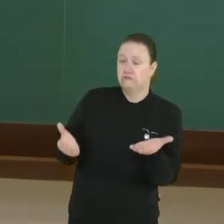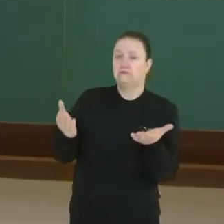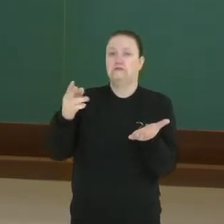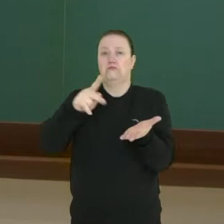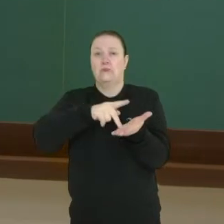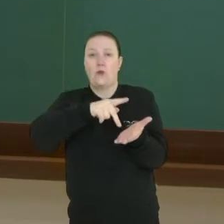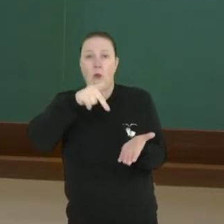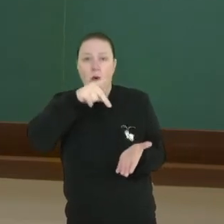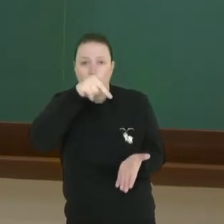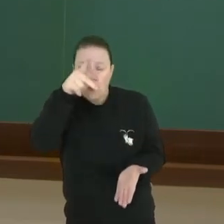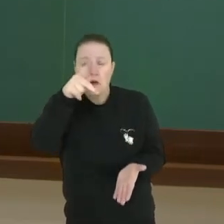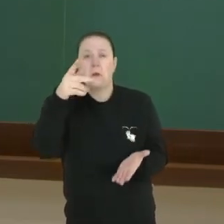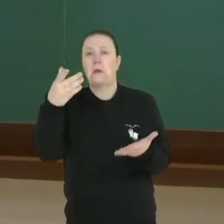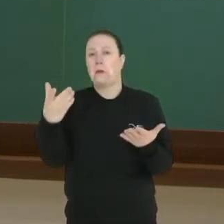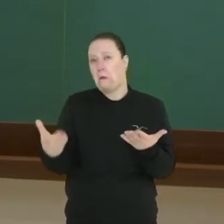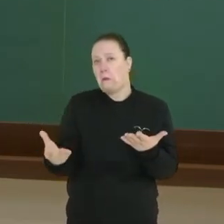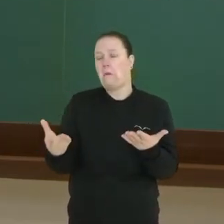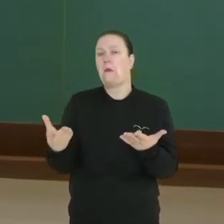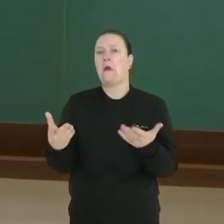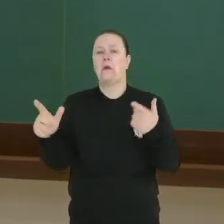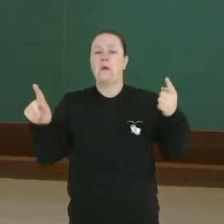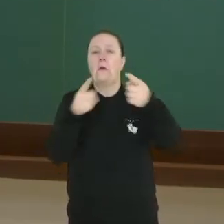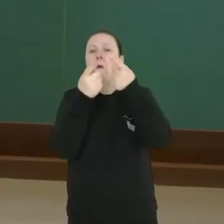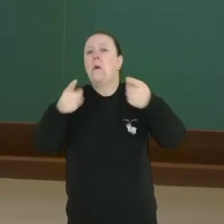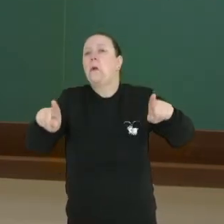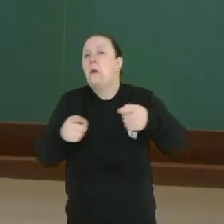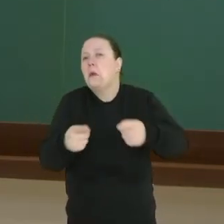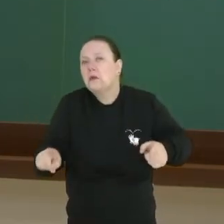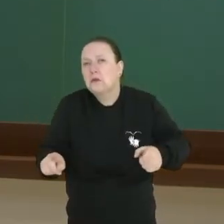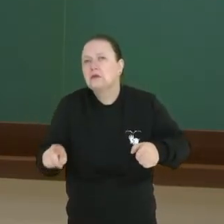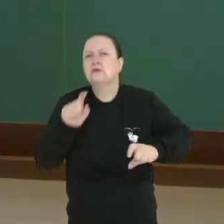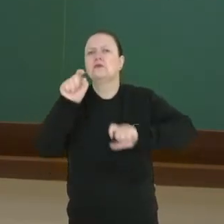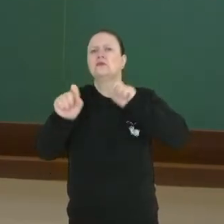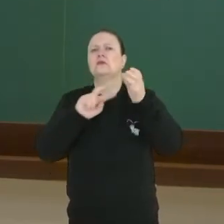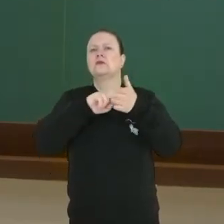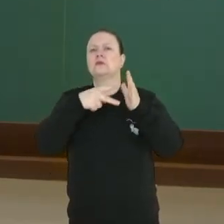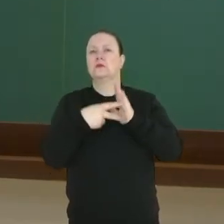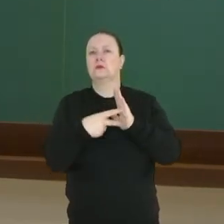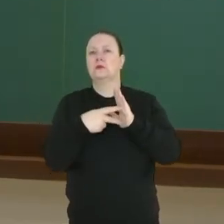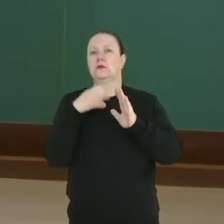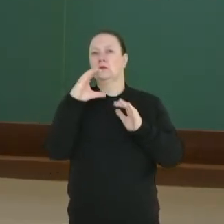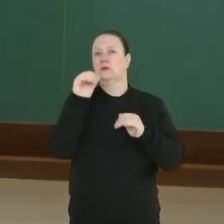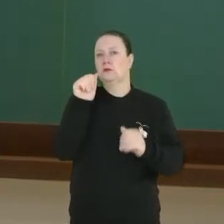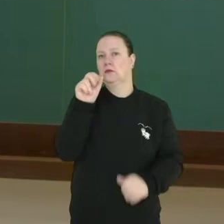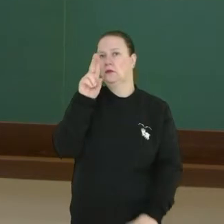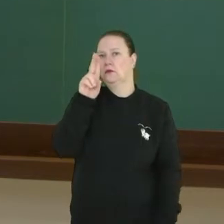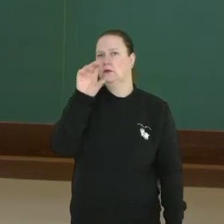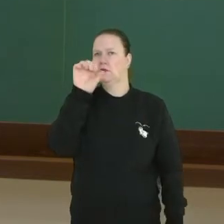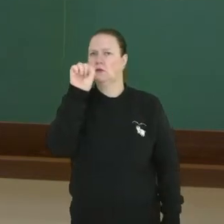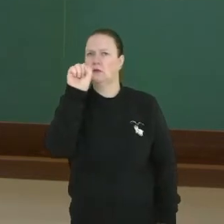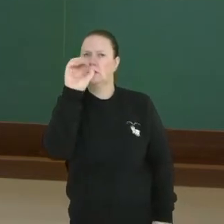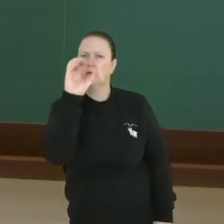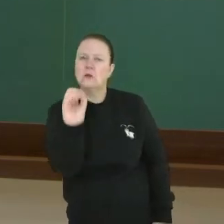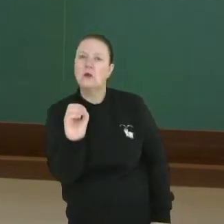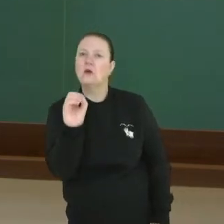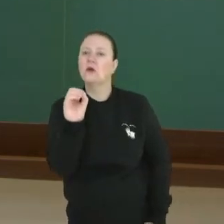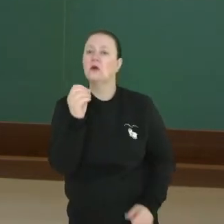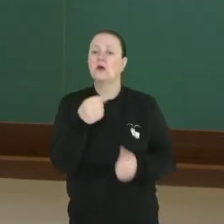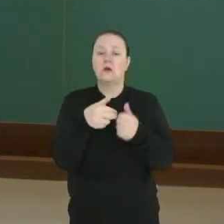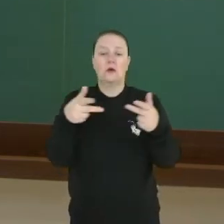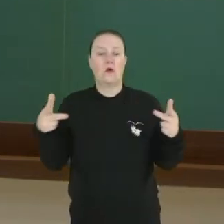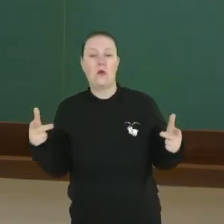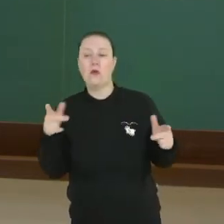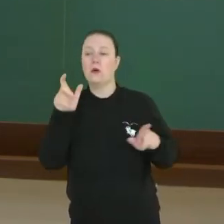poema? Será que é uma música? O que será que é um causo? Caos, opa, será que é algo que as pessoas contam por